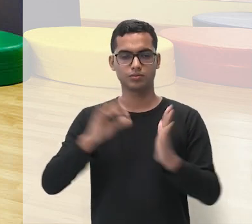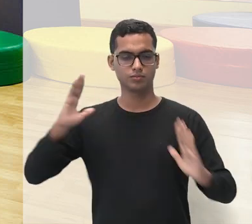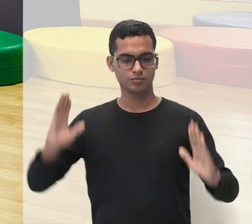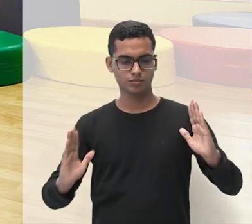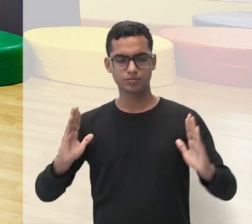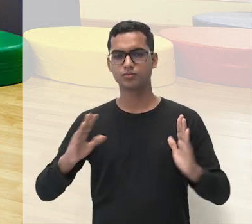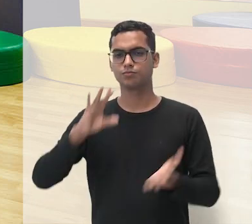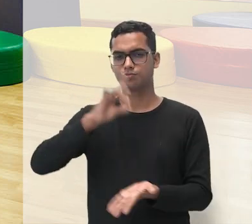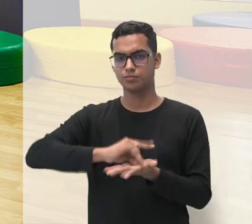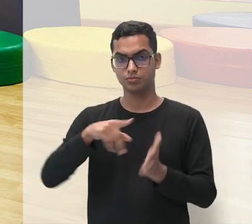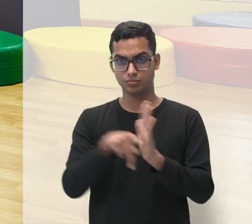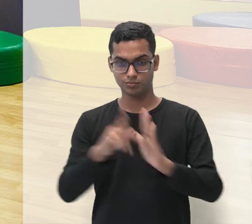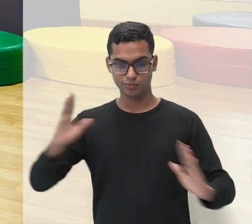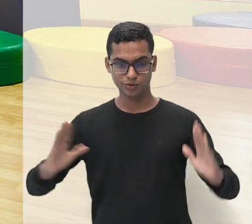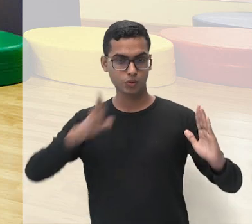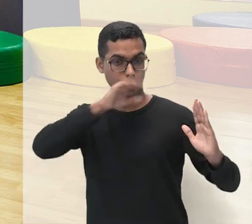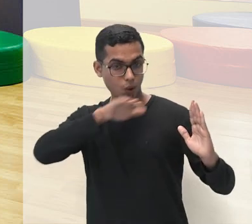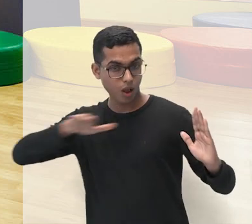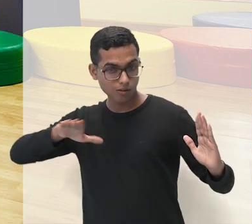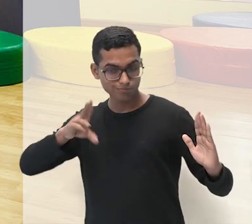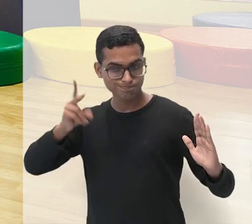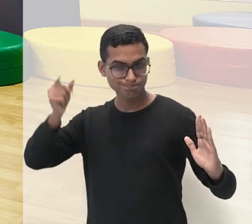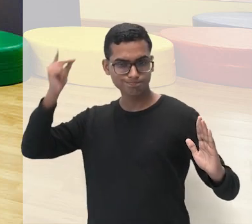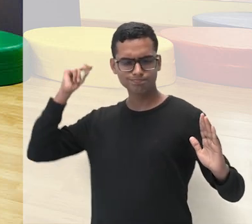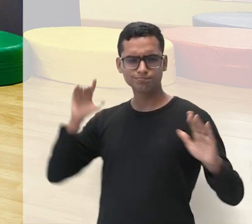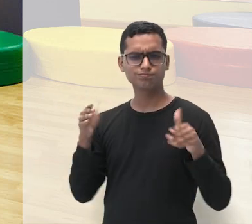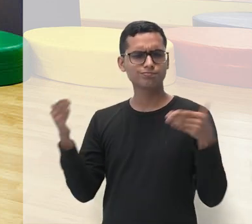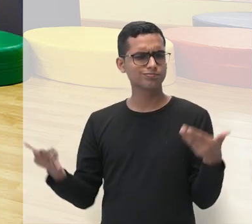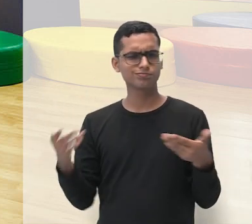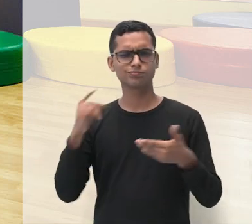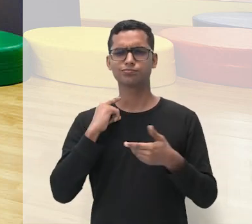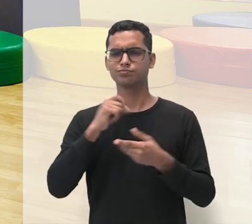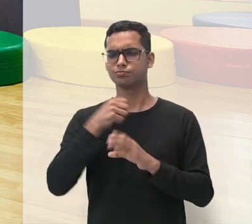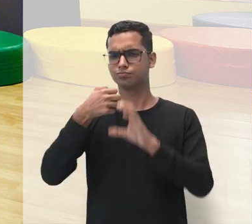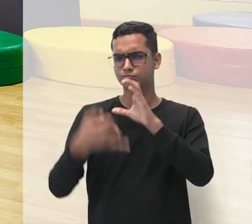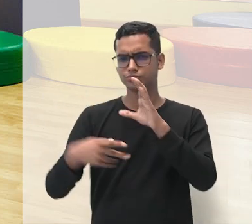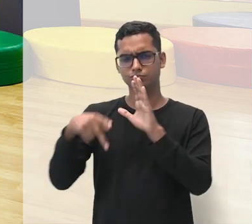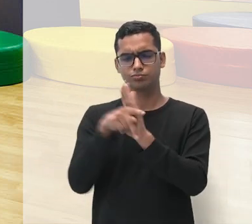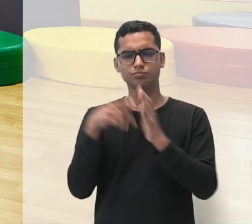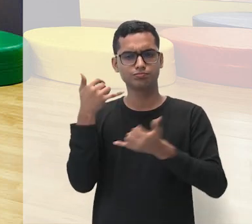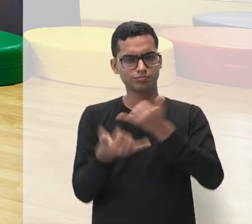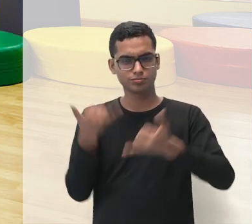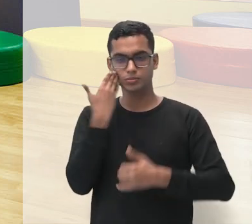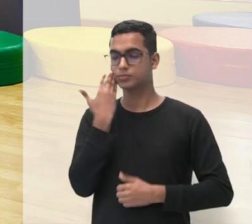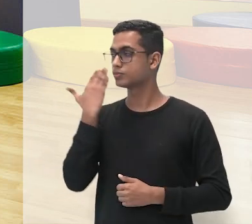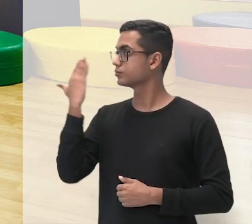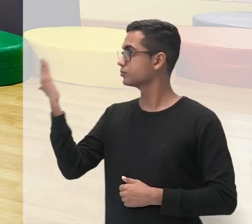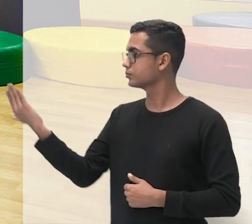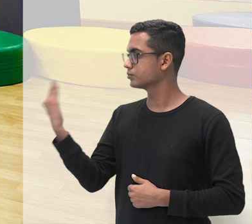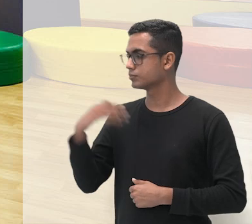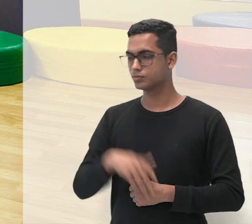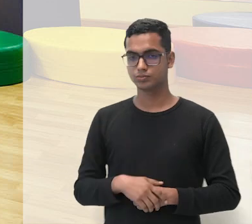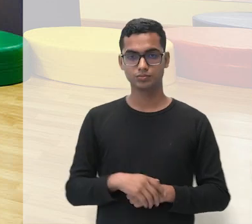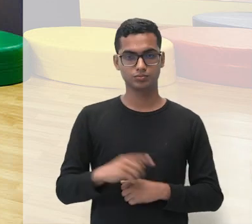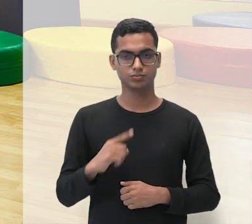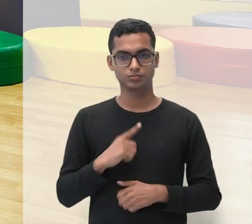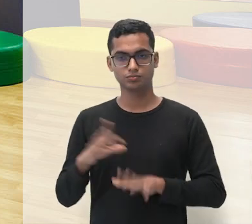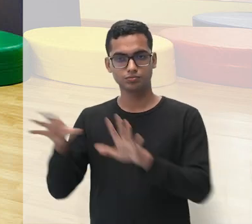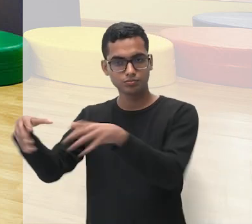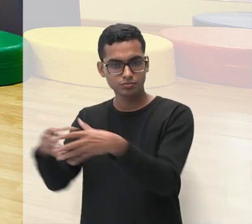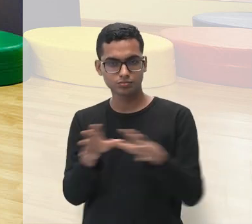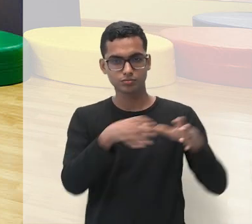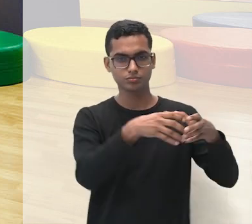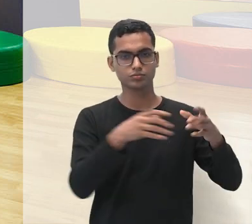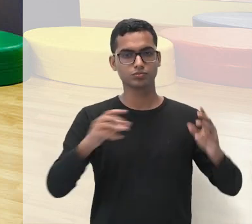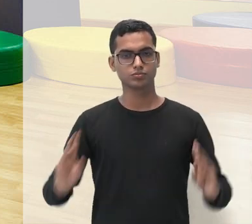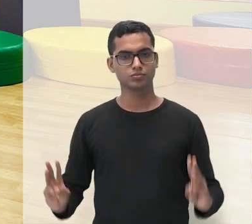infância. E aí, quais são os elementos presentes nesse jogo? Observem aí, nós temos duas equipes